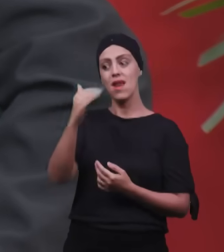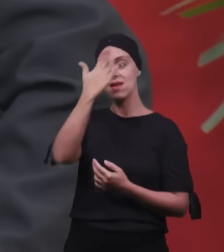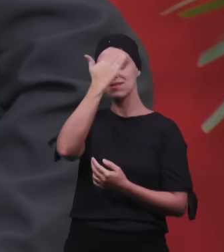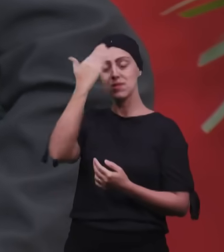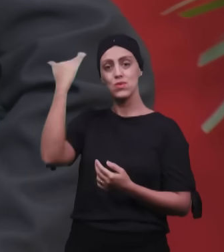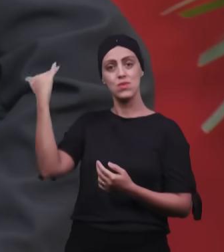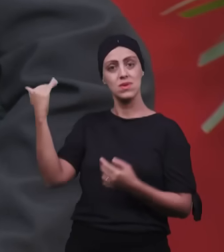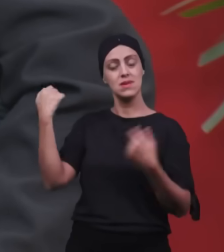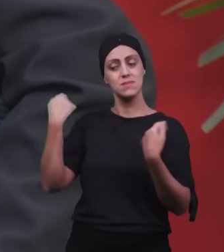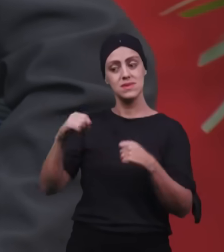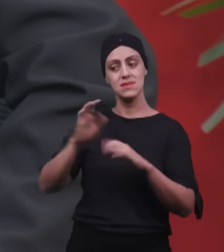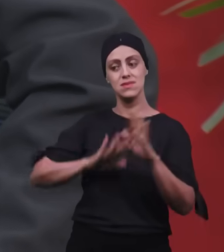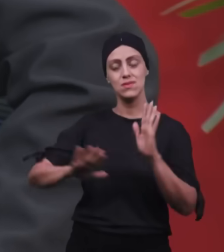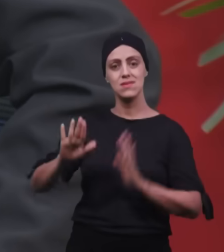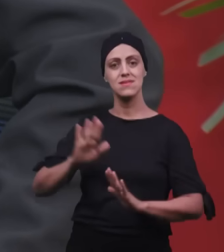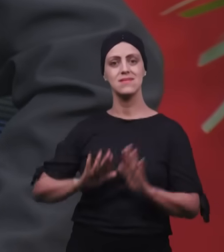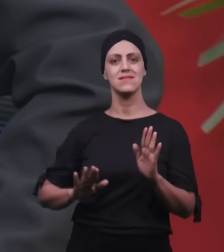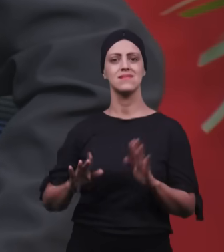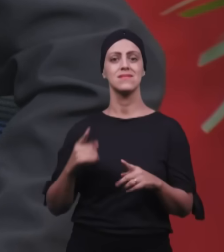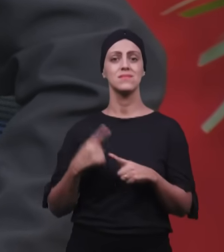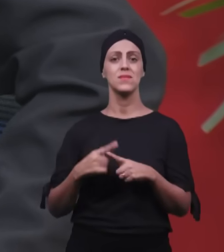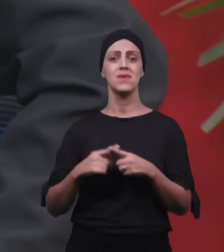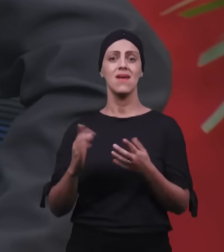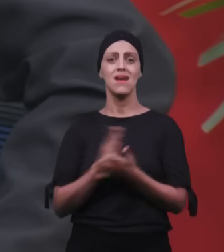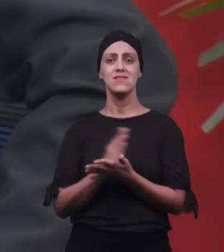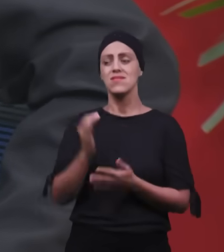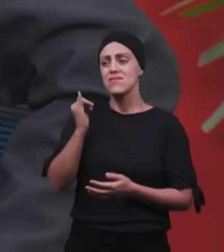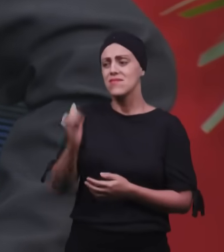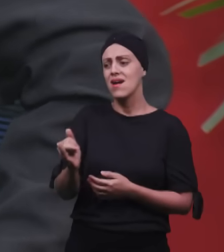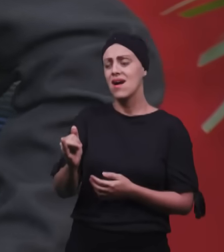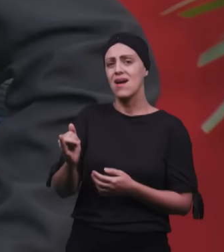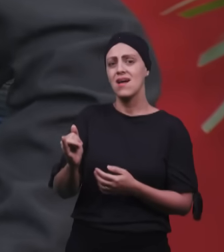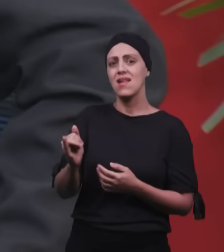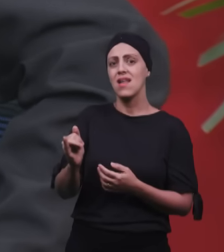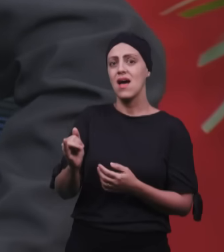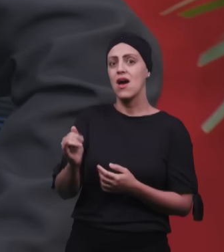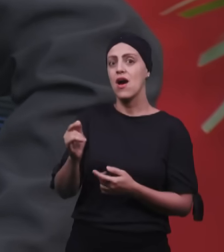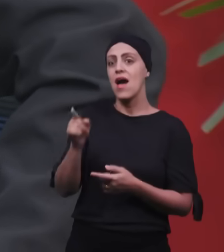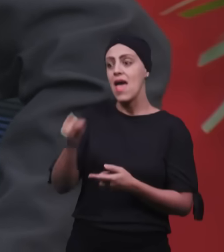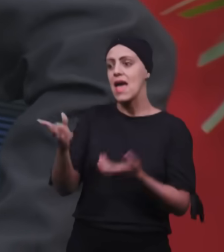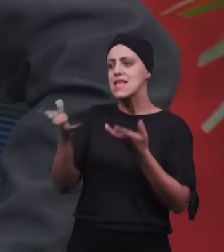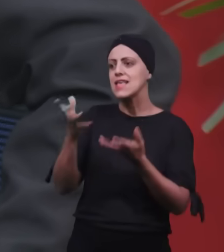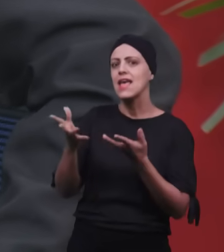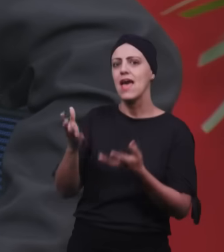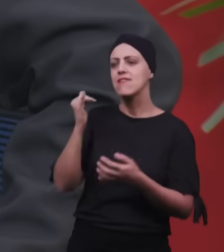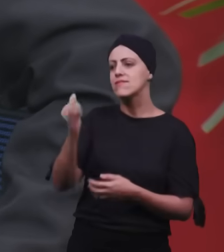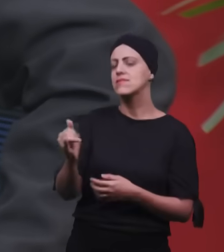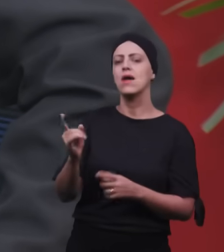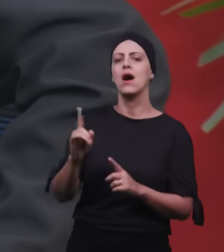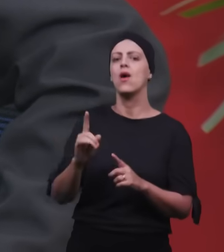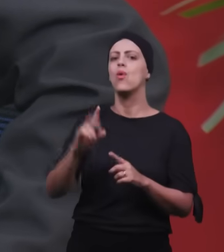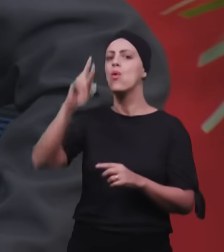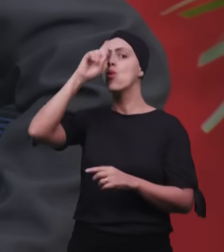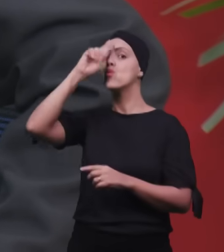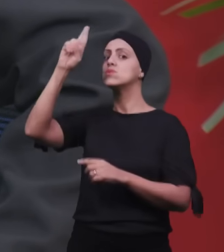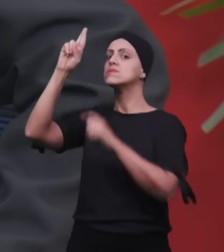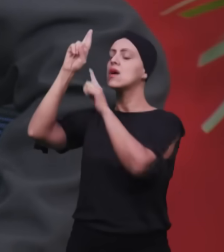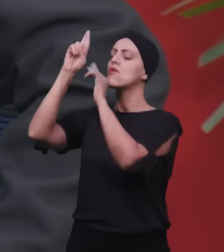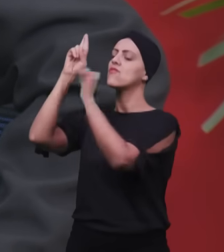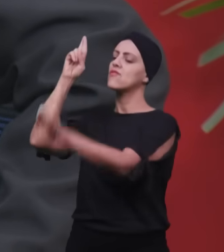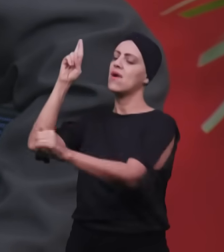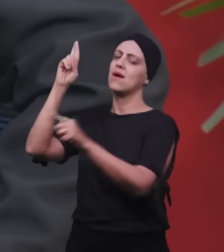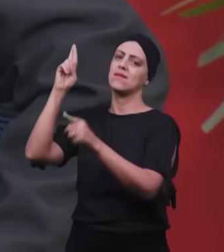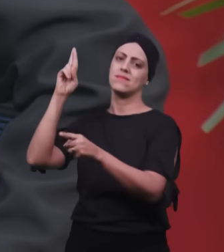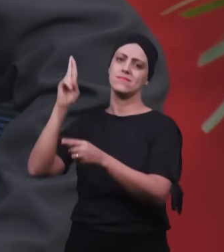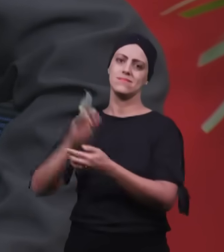de precipitação né porque às vezes não é o que a pessoa quer ouvir né porque o senhor o senhor quer falar né